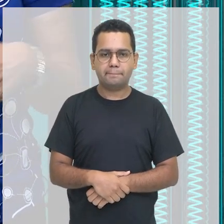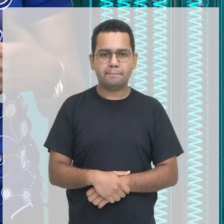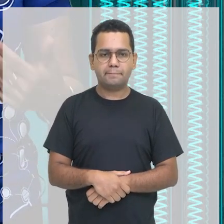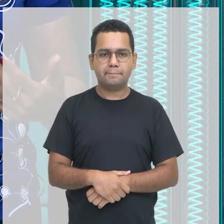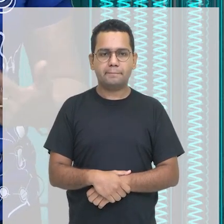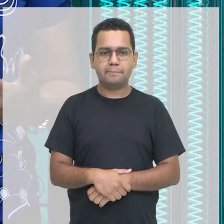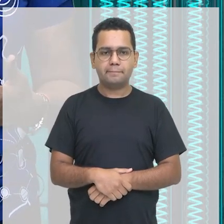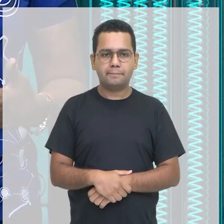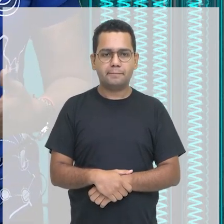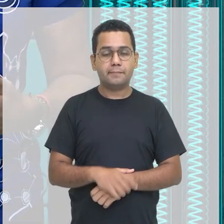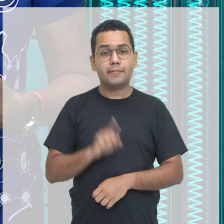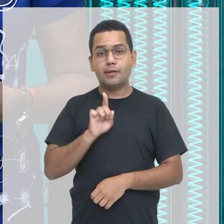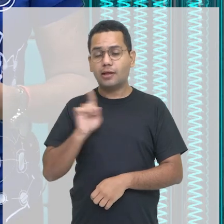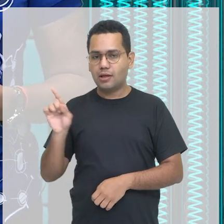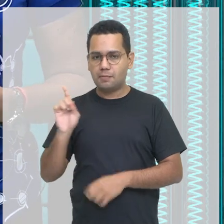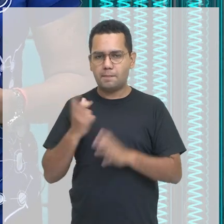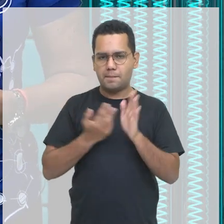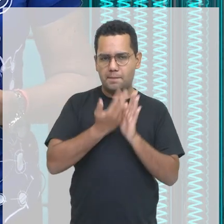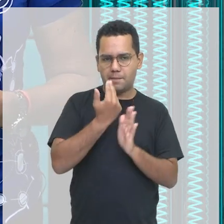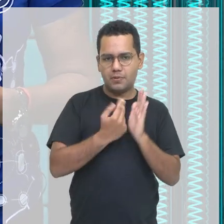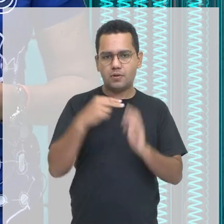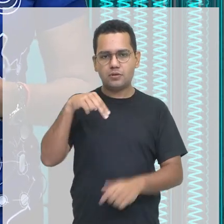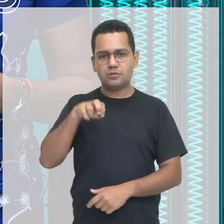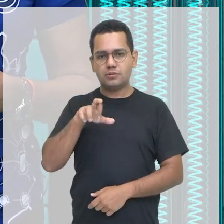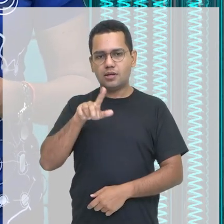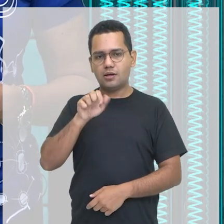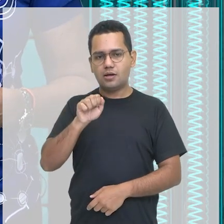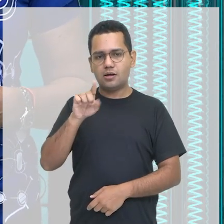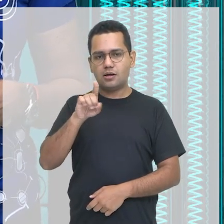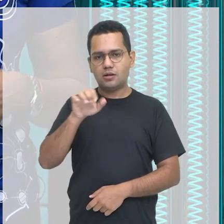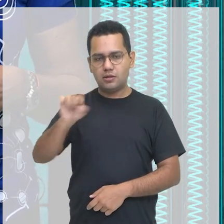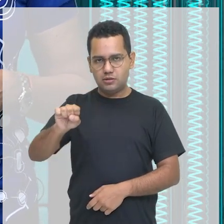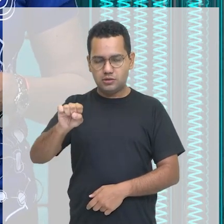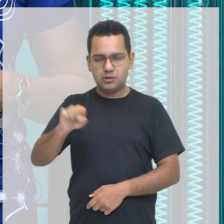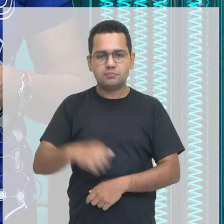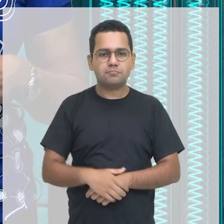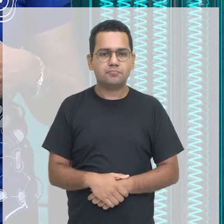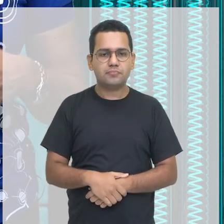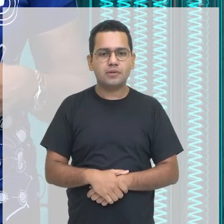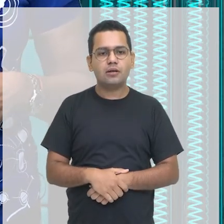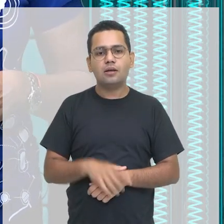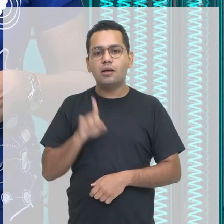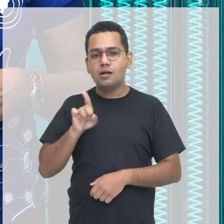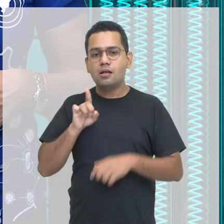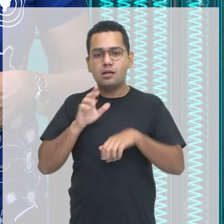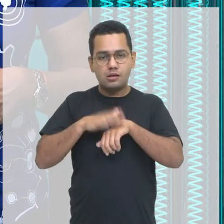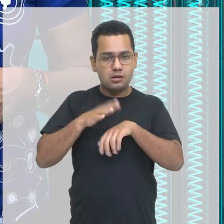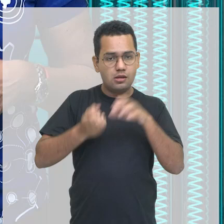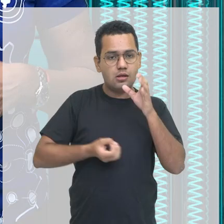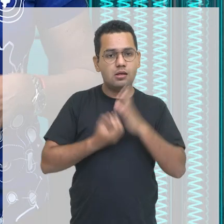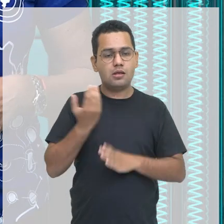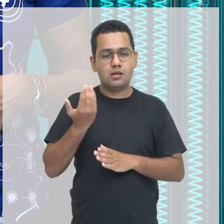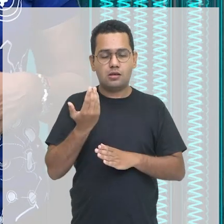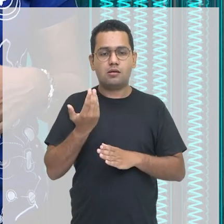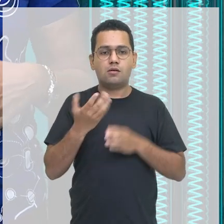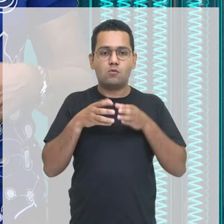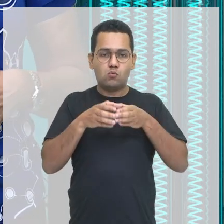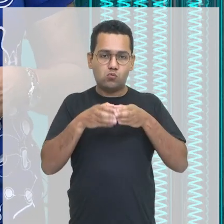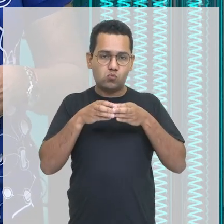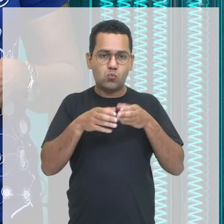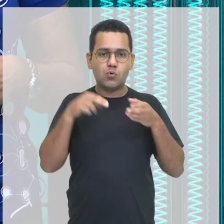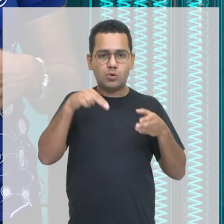1944. Ele foi um pintor neerlandês, modernista, criou o movimento artístico